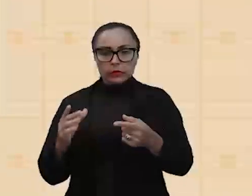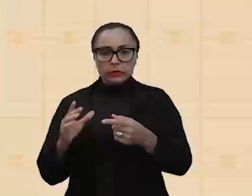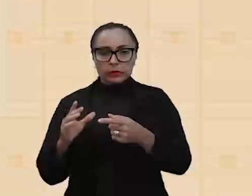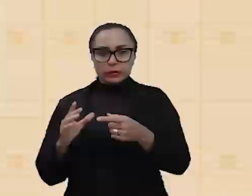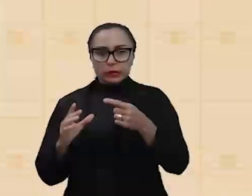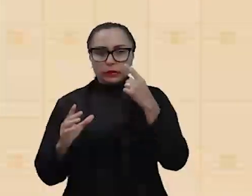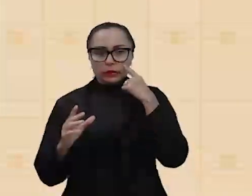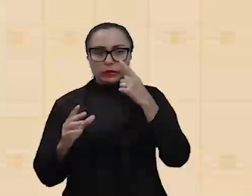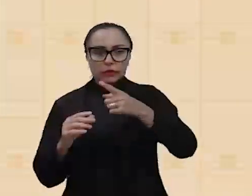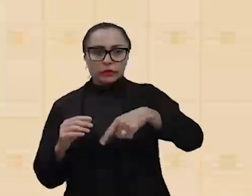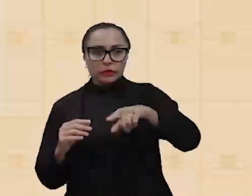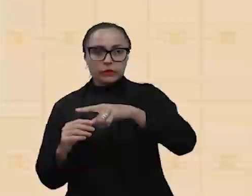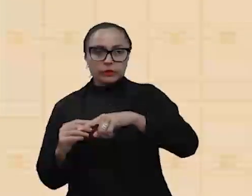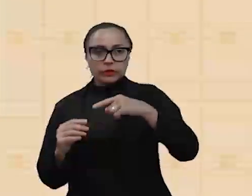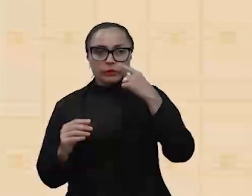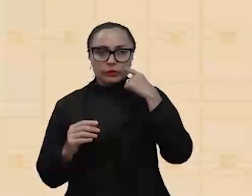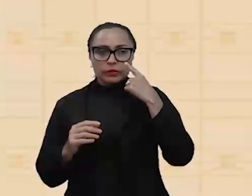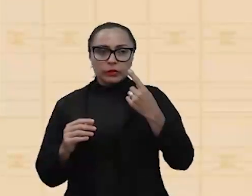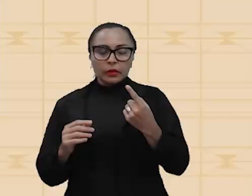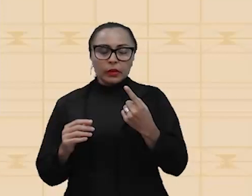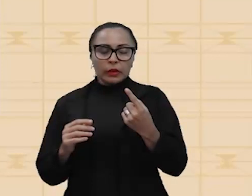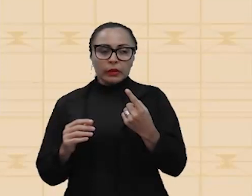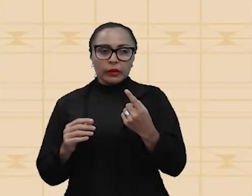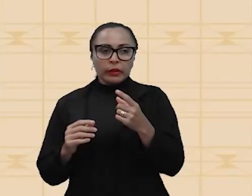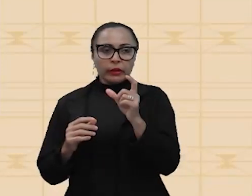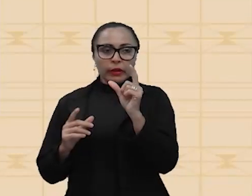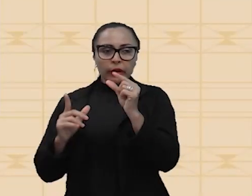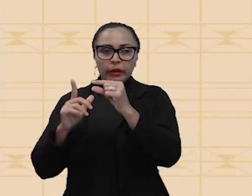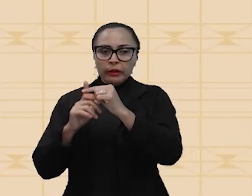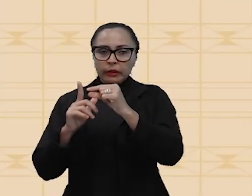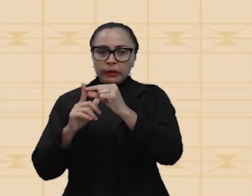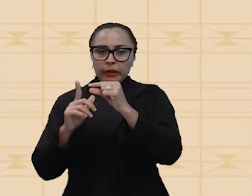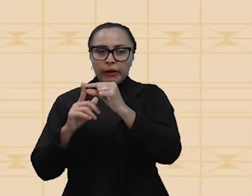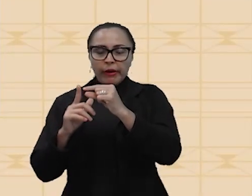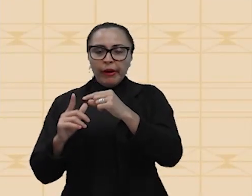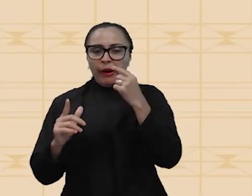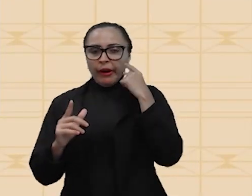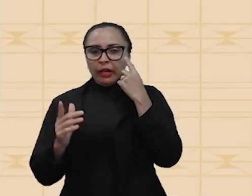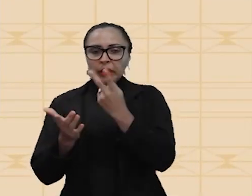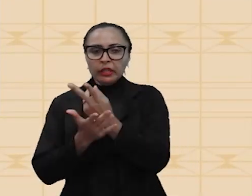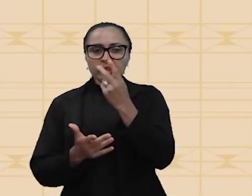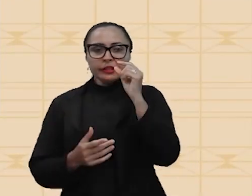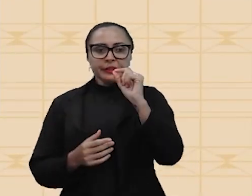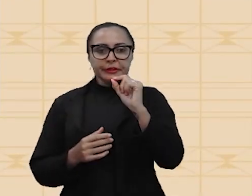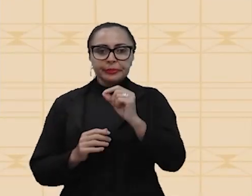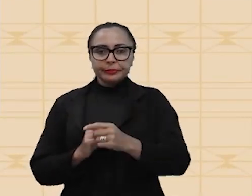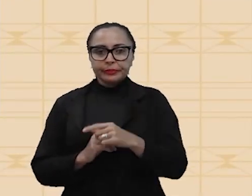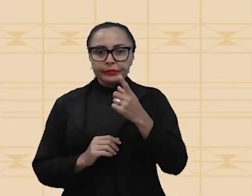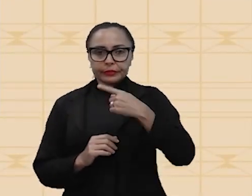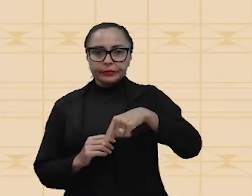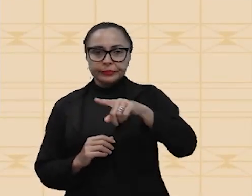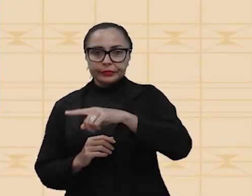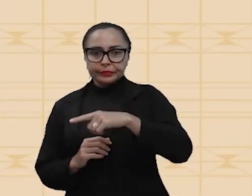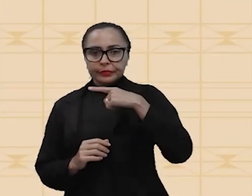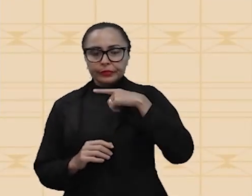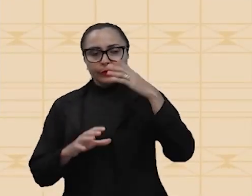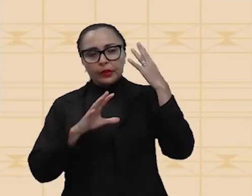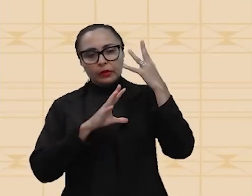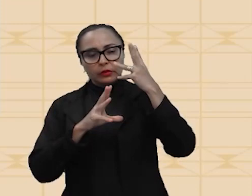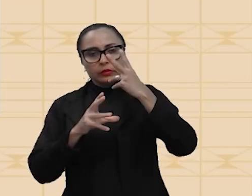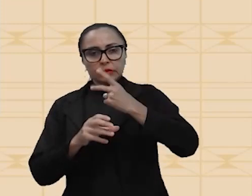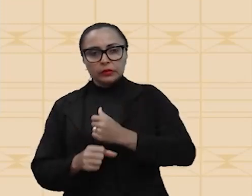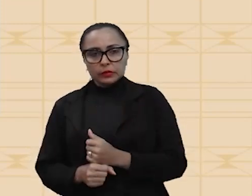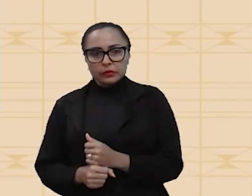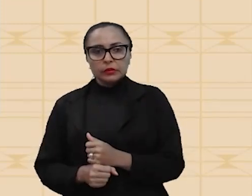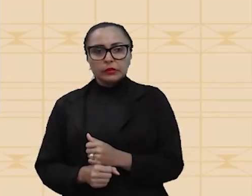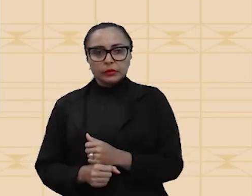pilhas que você coloca em um controle remoto, o que vai acontecer é que nós vamos ter uma soma das suas potenciais, das suas